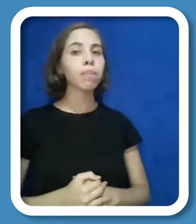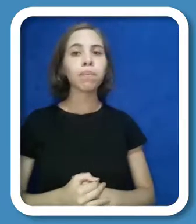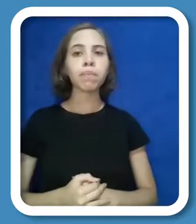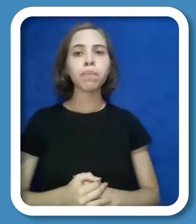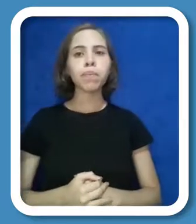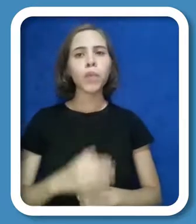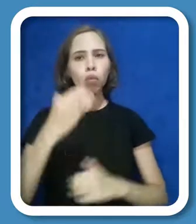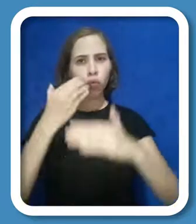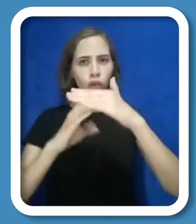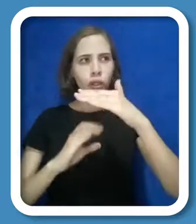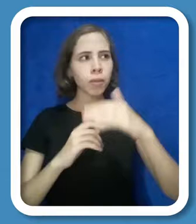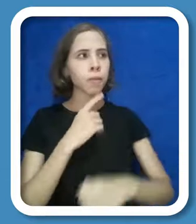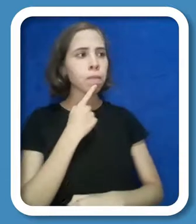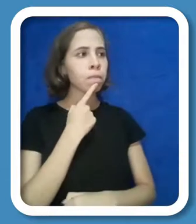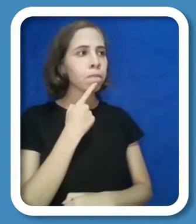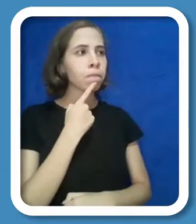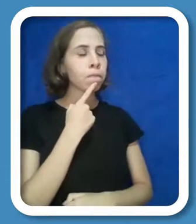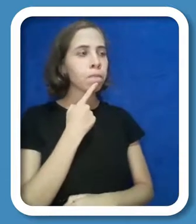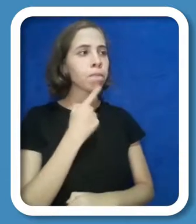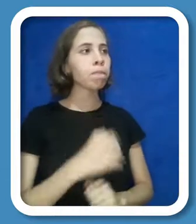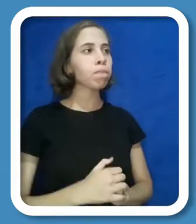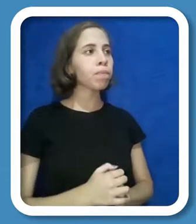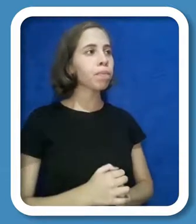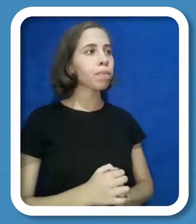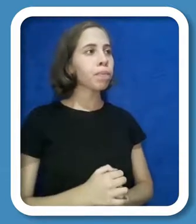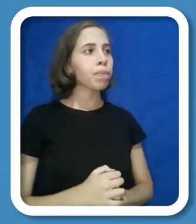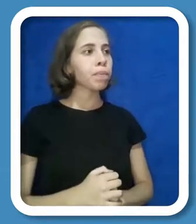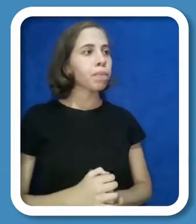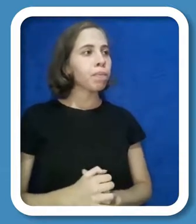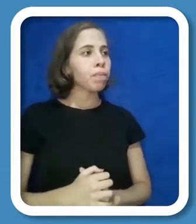O chat. Isso.